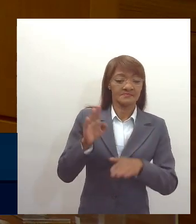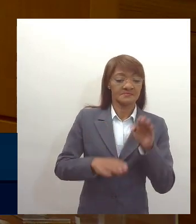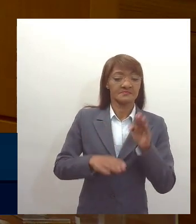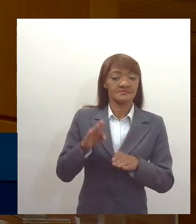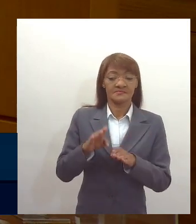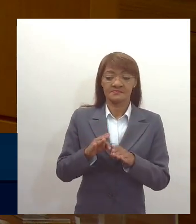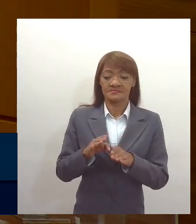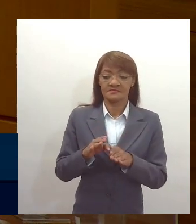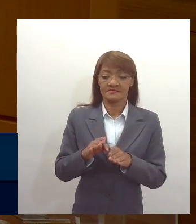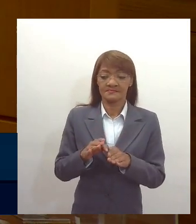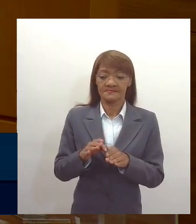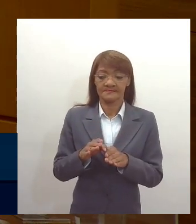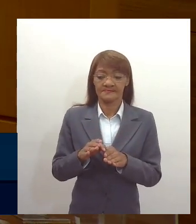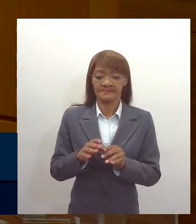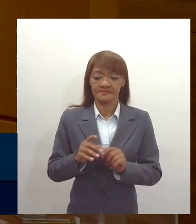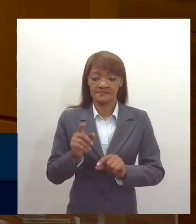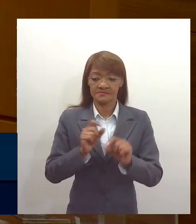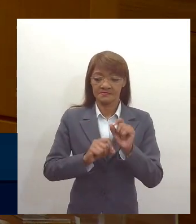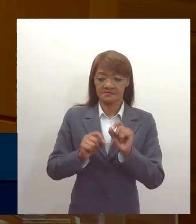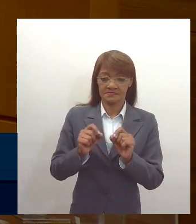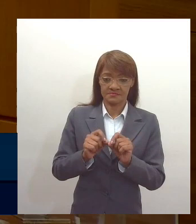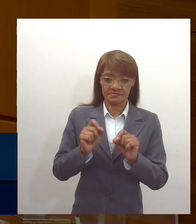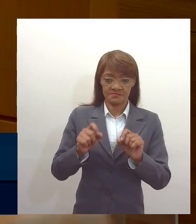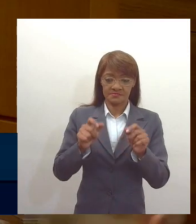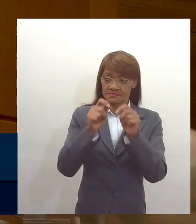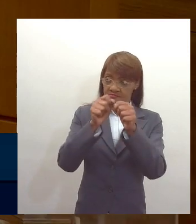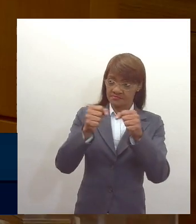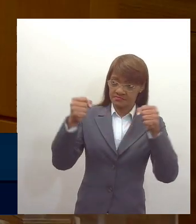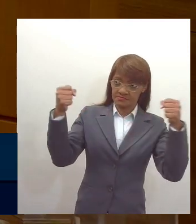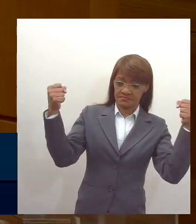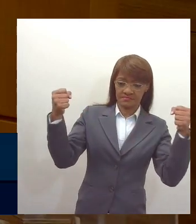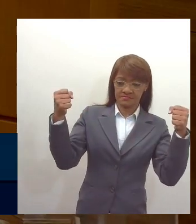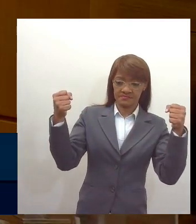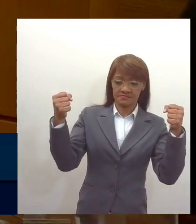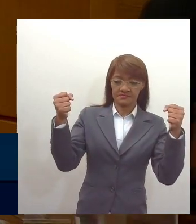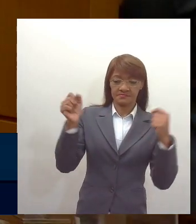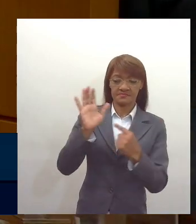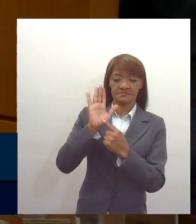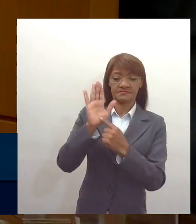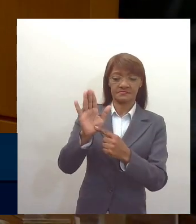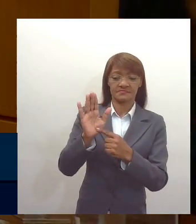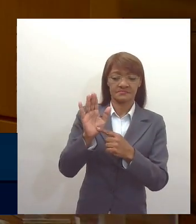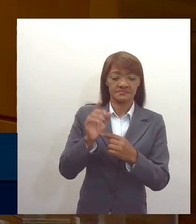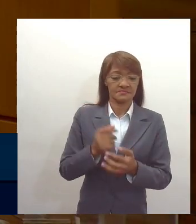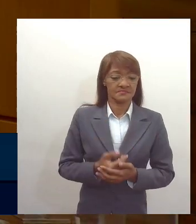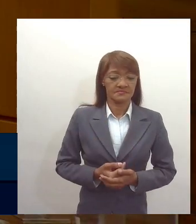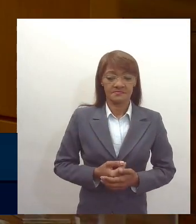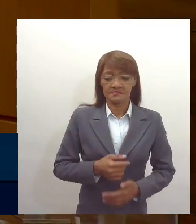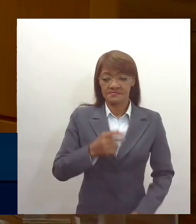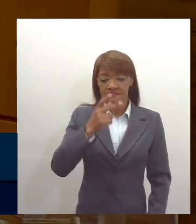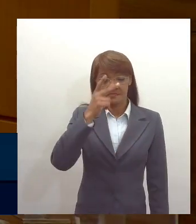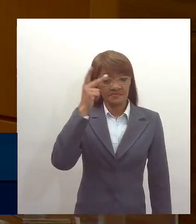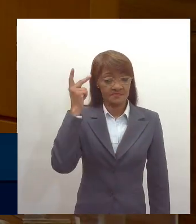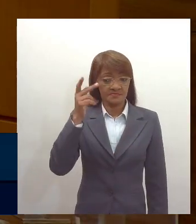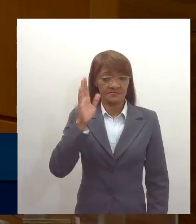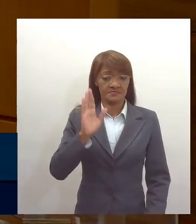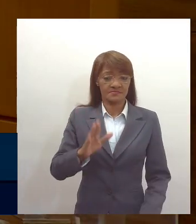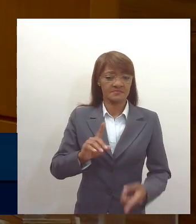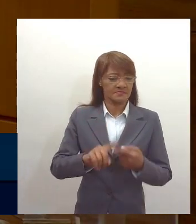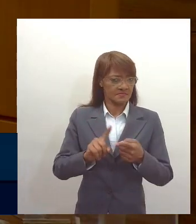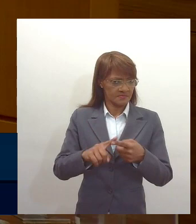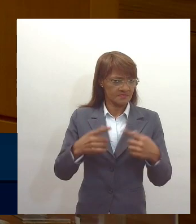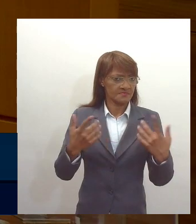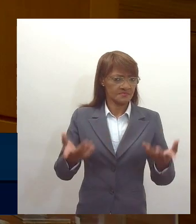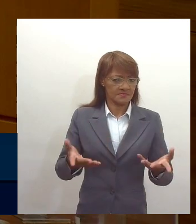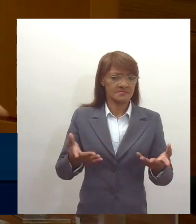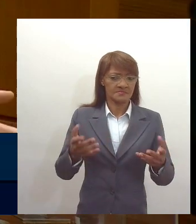faixas estampadas, o pessoal fazendo, né, o seu show também durante o momento do jogo.